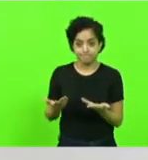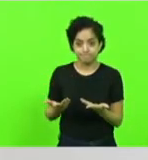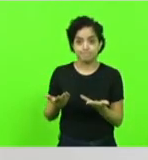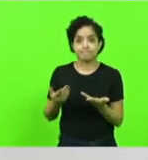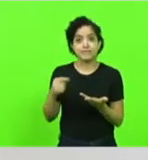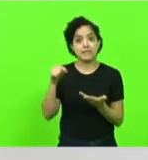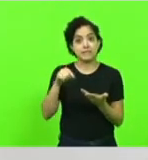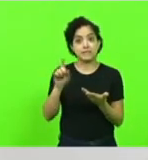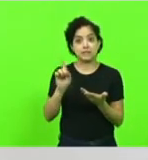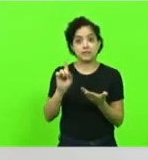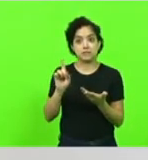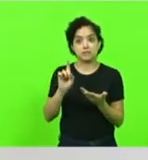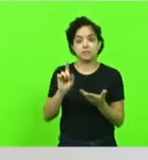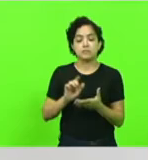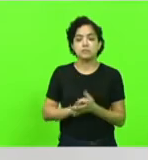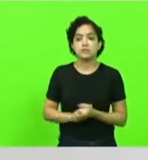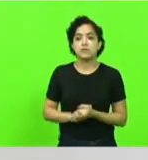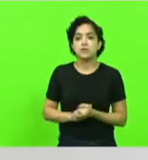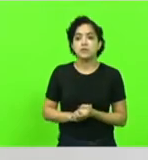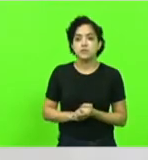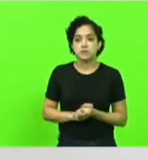não.